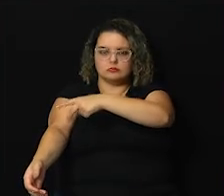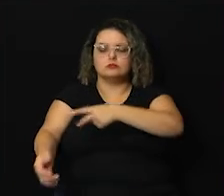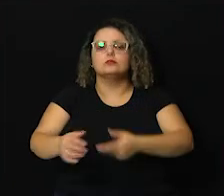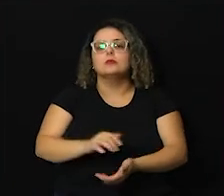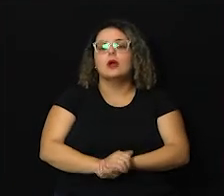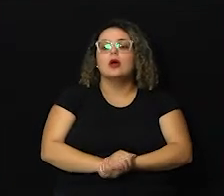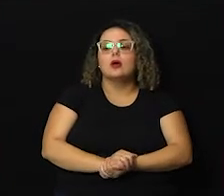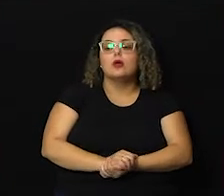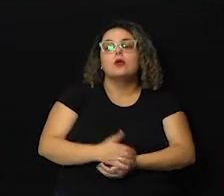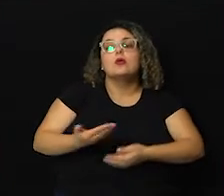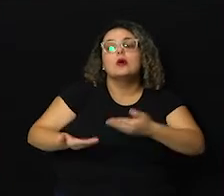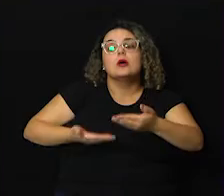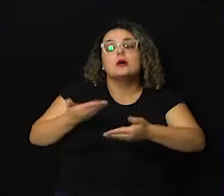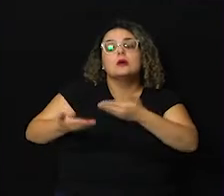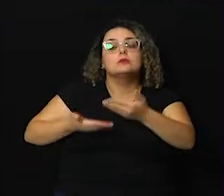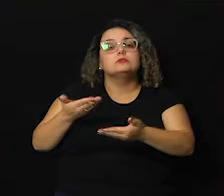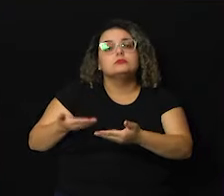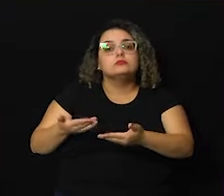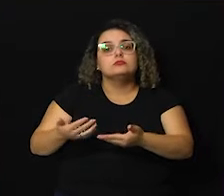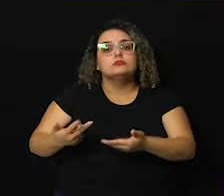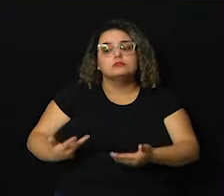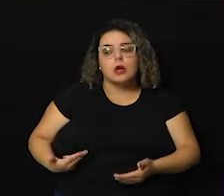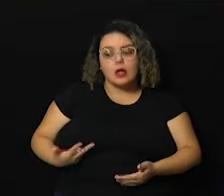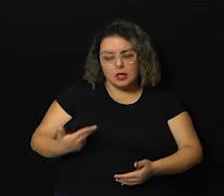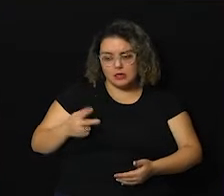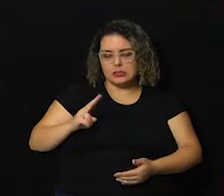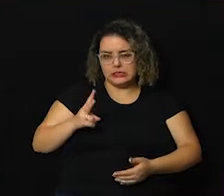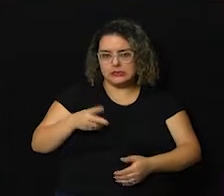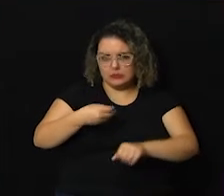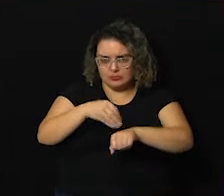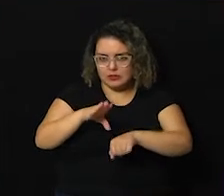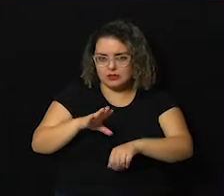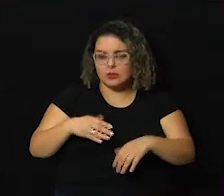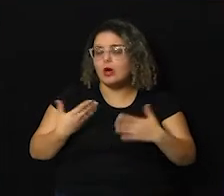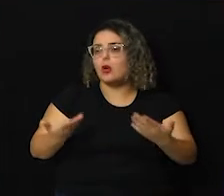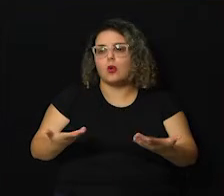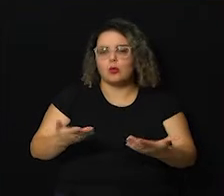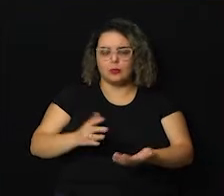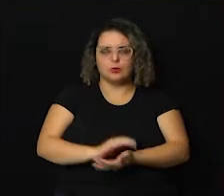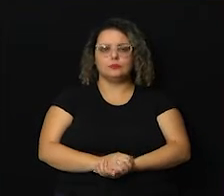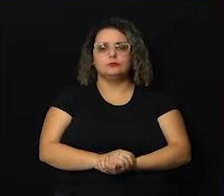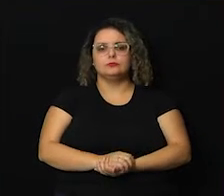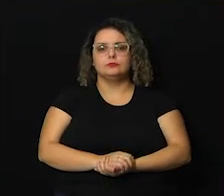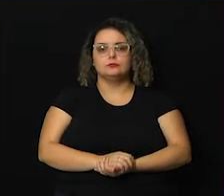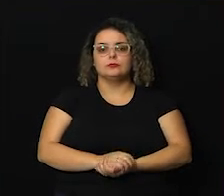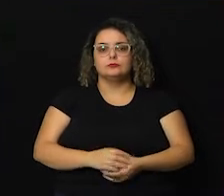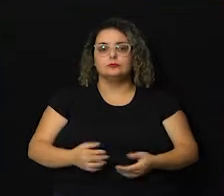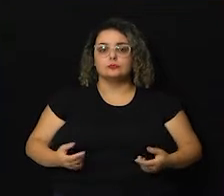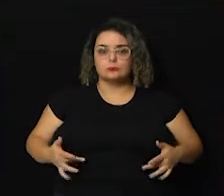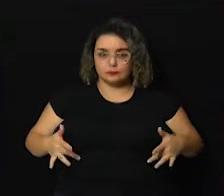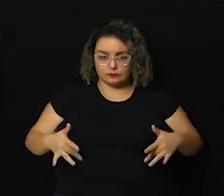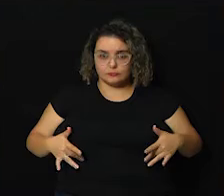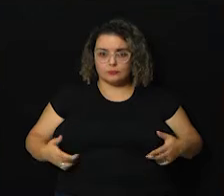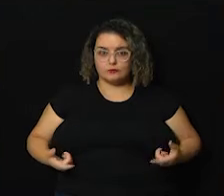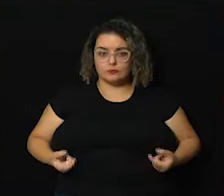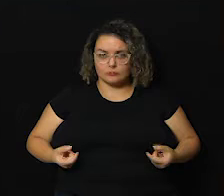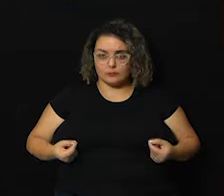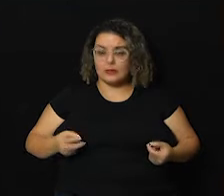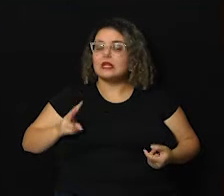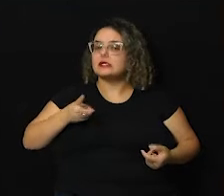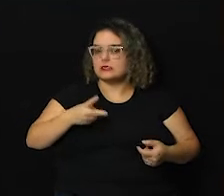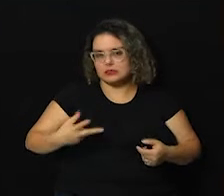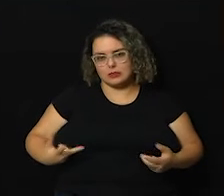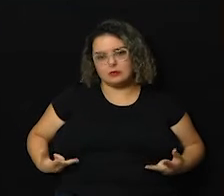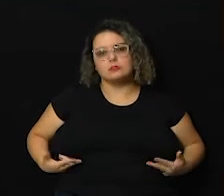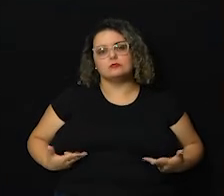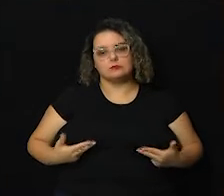fala em tratamento, a cirurgia é sempre mais indicada? Como que funciona? No câncer renal, a cirurgia é sempre